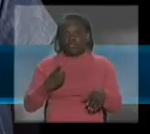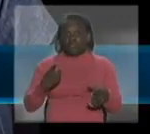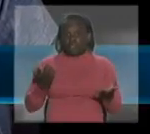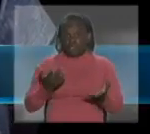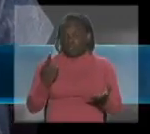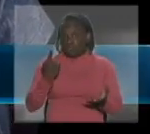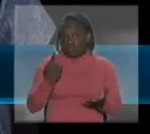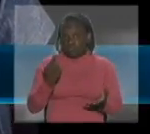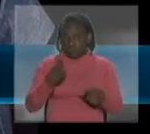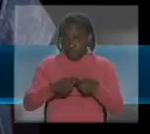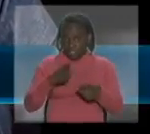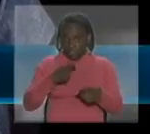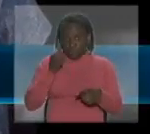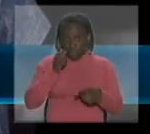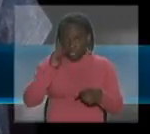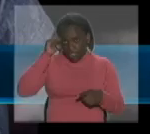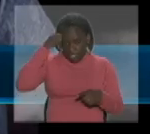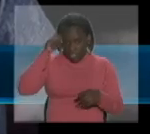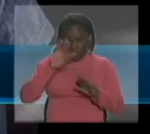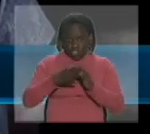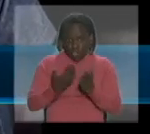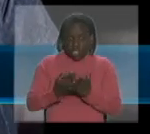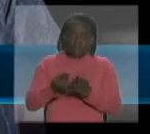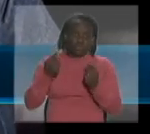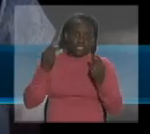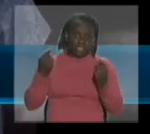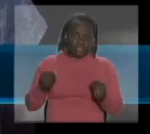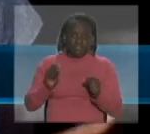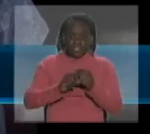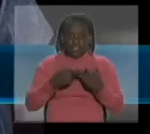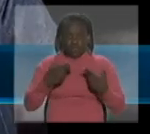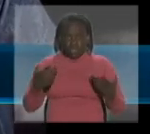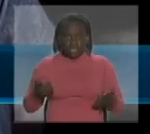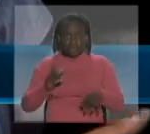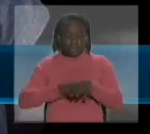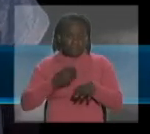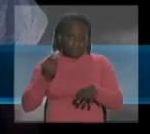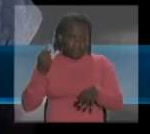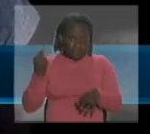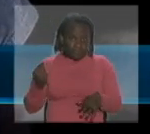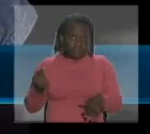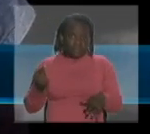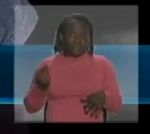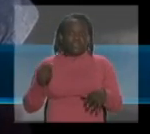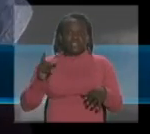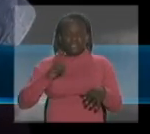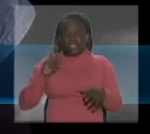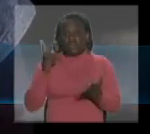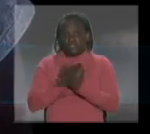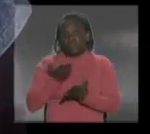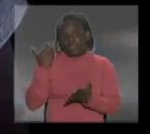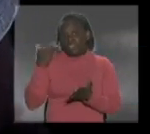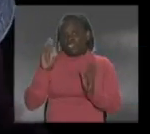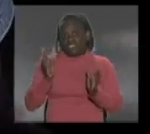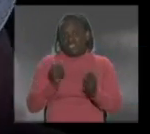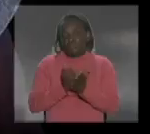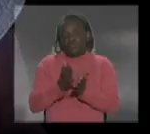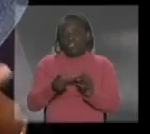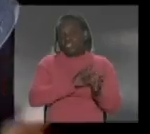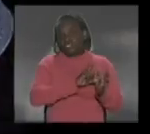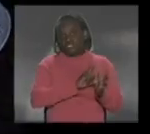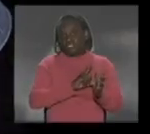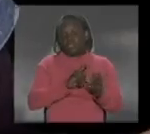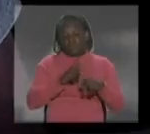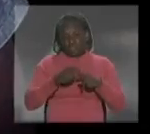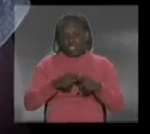se a gente tivesse mulheres negras mais tempo na escola, mais tempo fazendo coisas, entendeu? Mais tempo, a gente teria isso acontecendo há mais tempo. Eu acho que é o